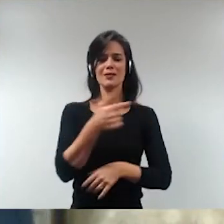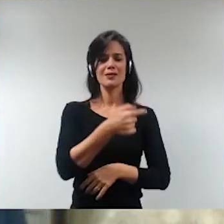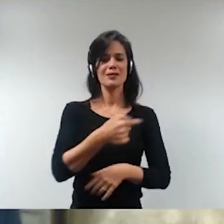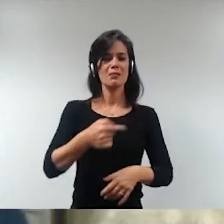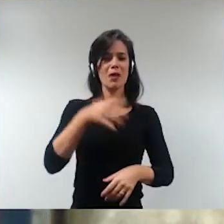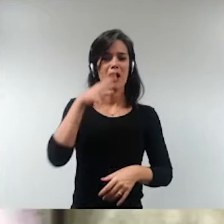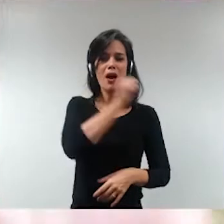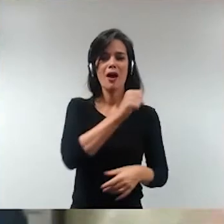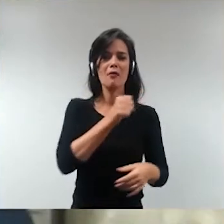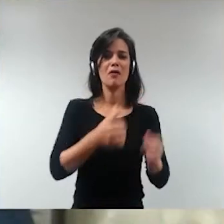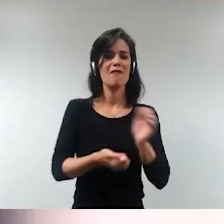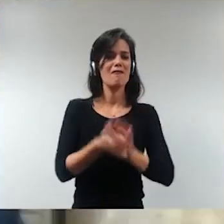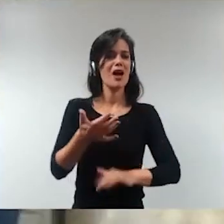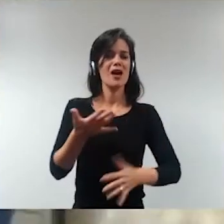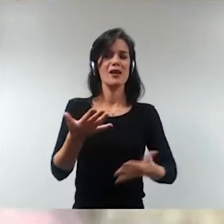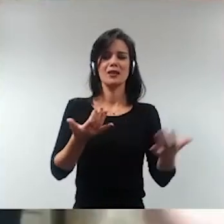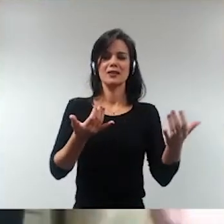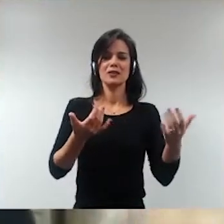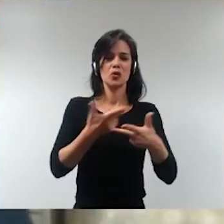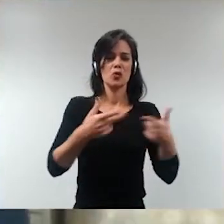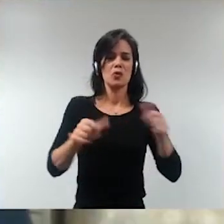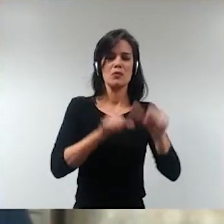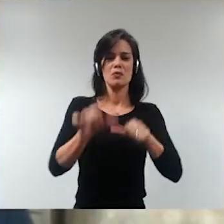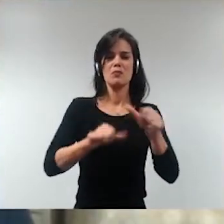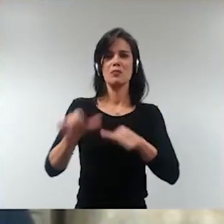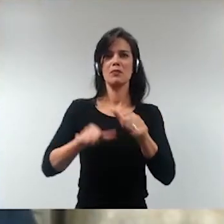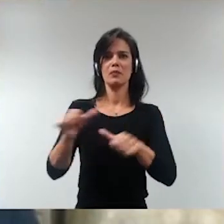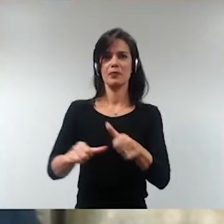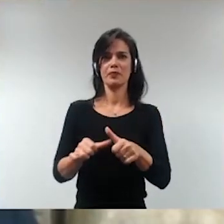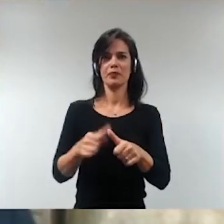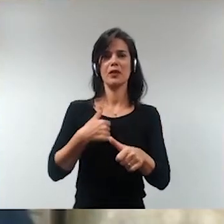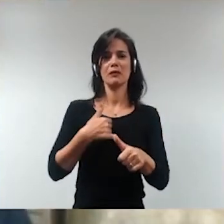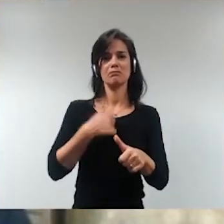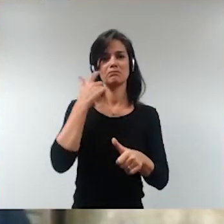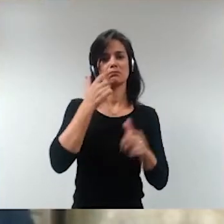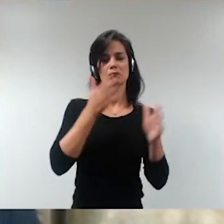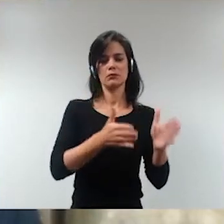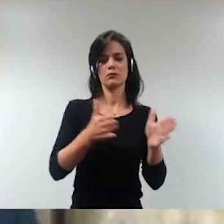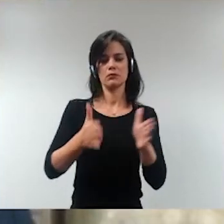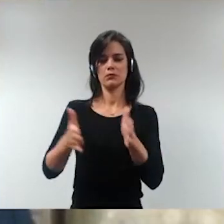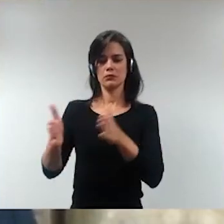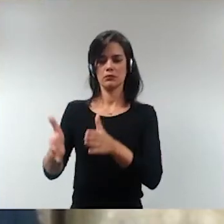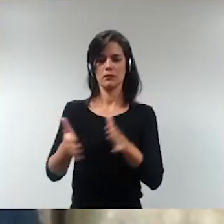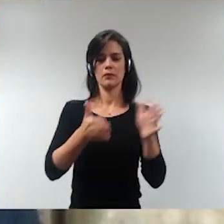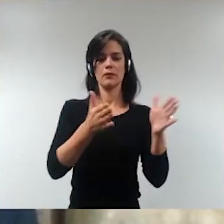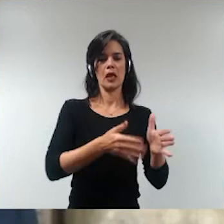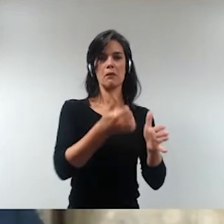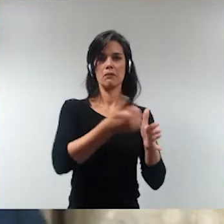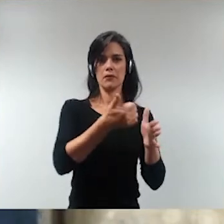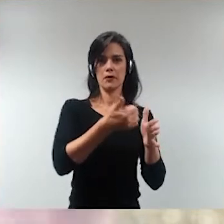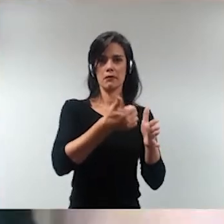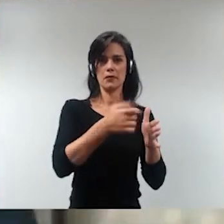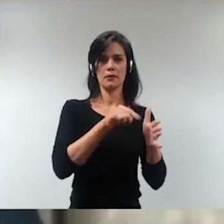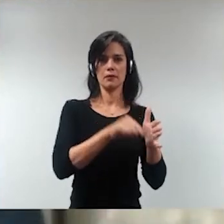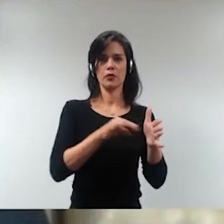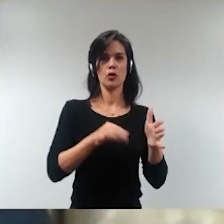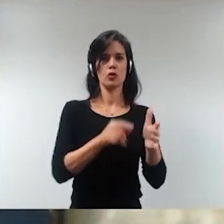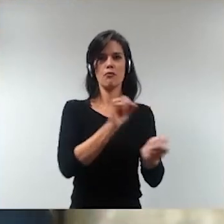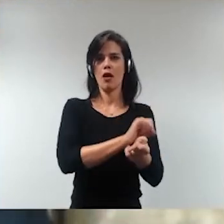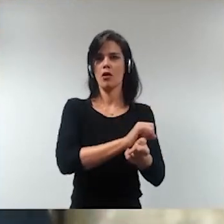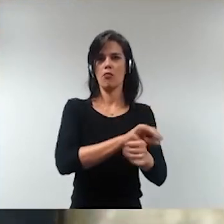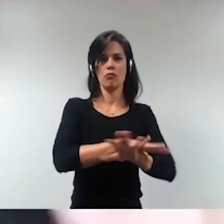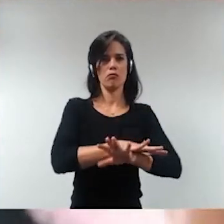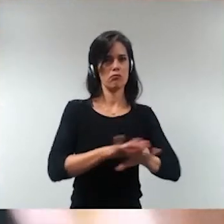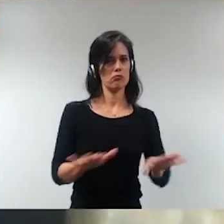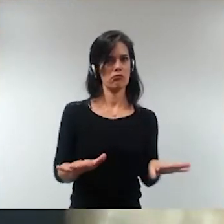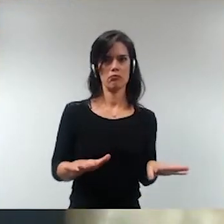enxergo basicamente 3 etapas. Eu distinguiria aí 3 etapas. Nós tivemos uma primeira etapa onde tudo parou,